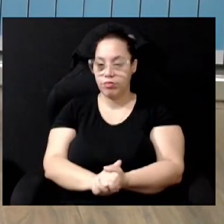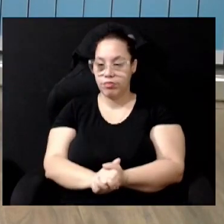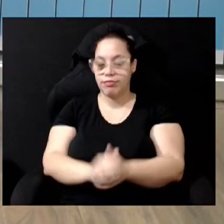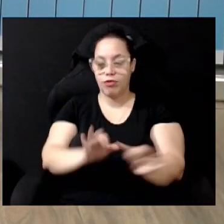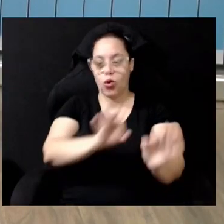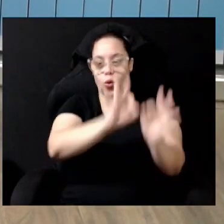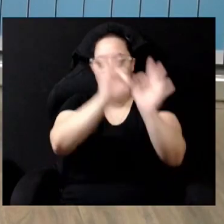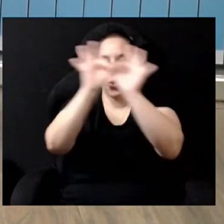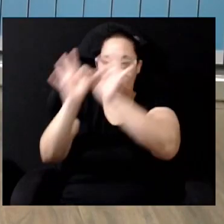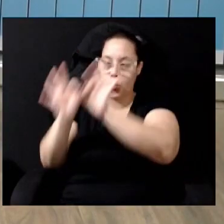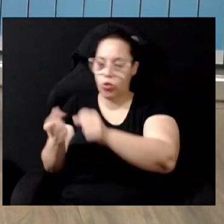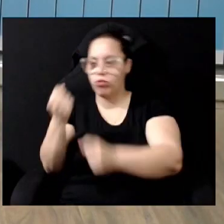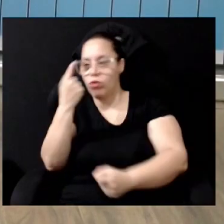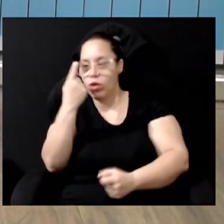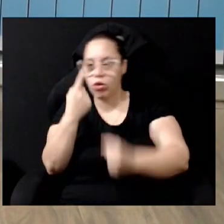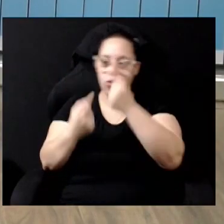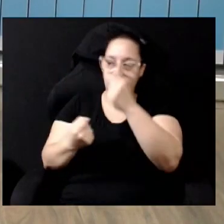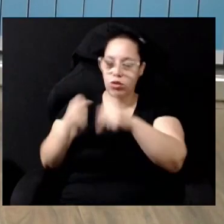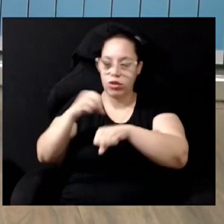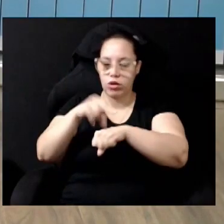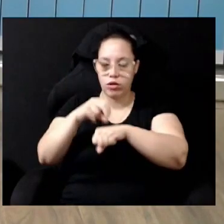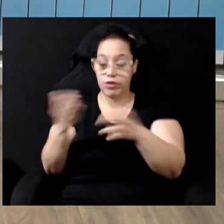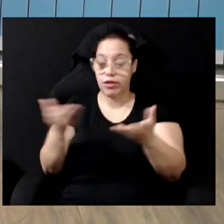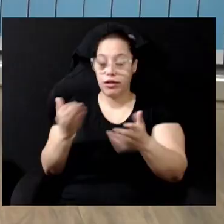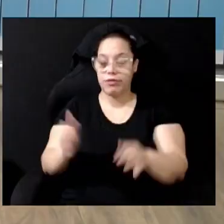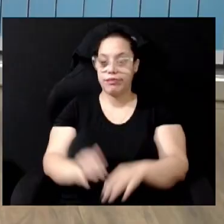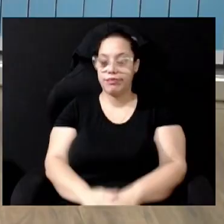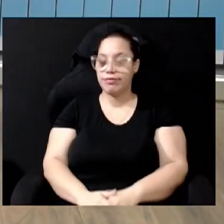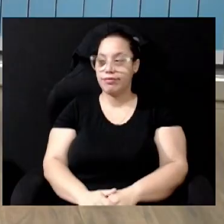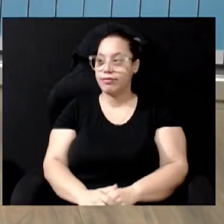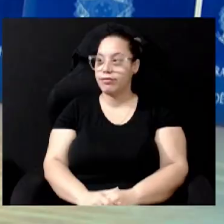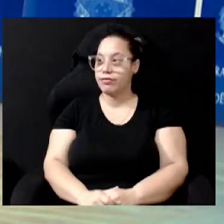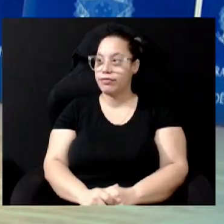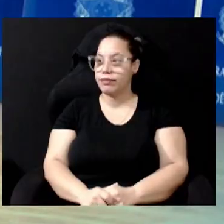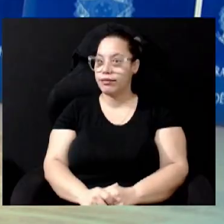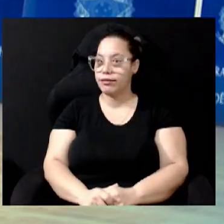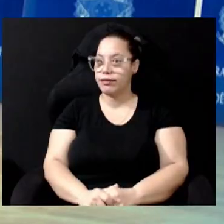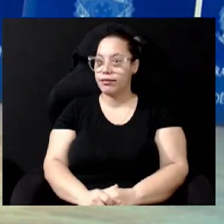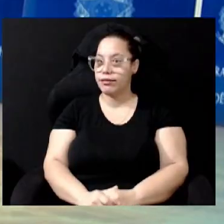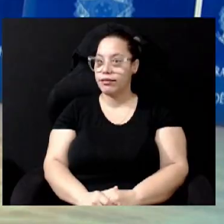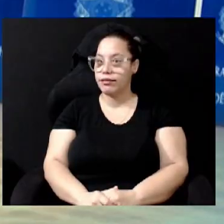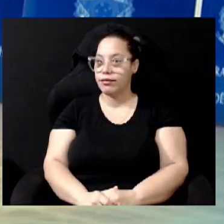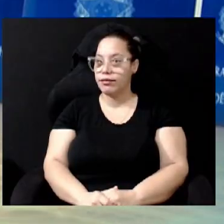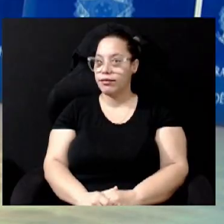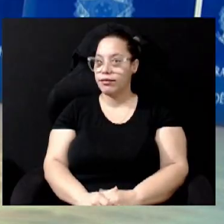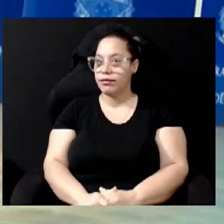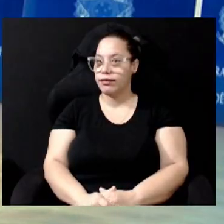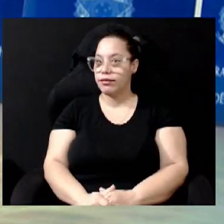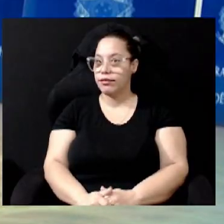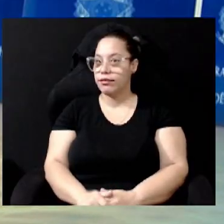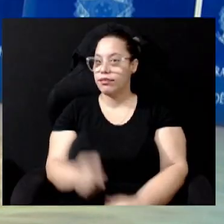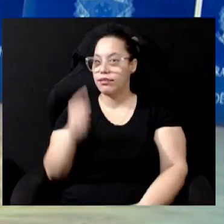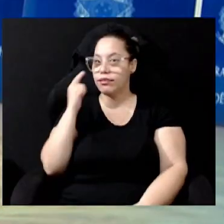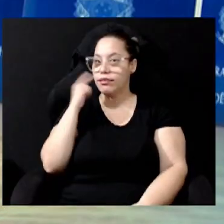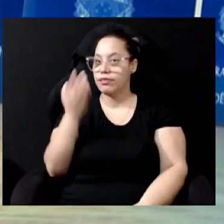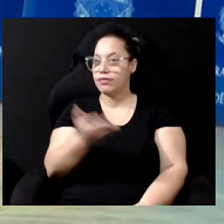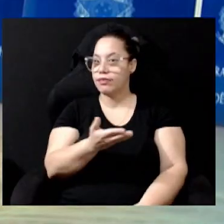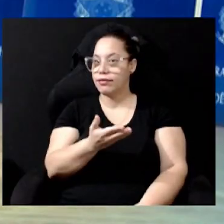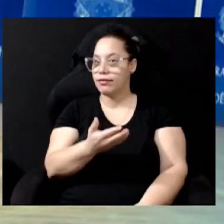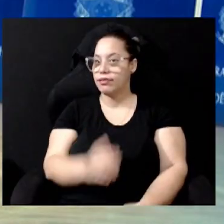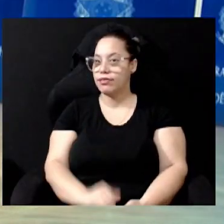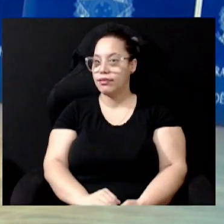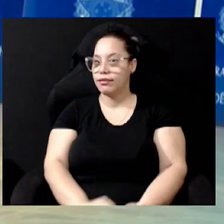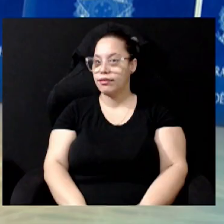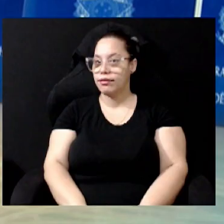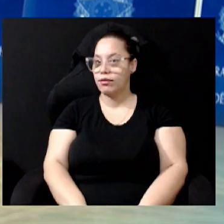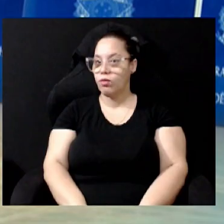algumas dessas vagas a partir de agora. Há vagas para agente de vendas de